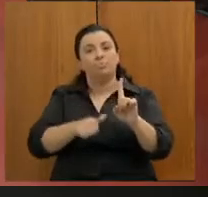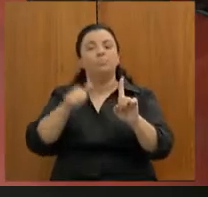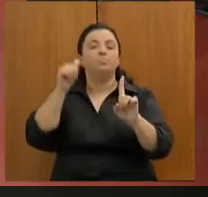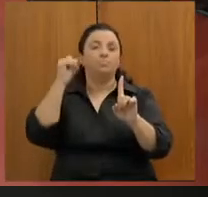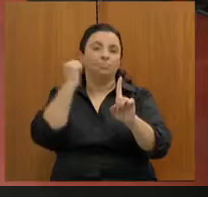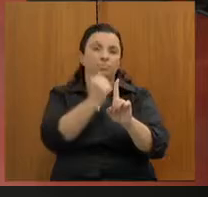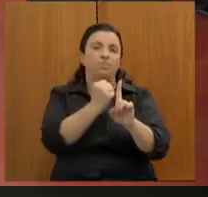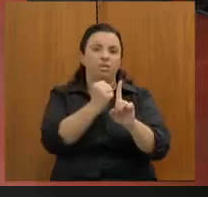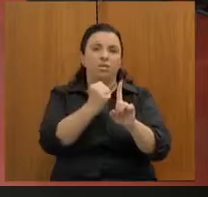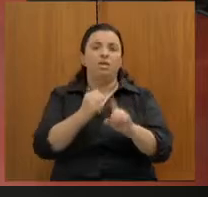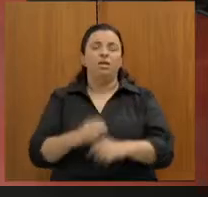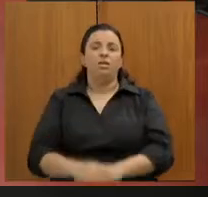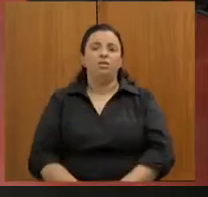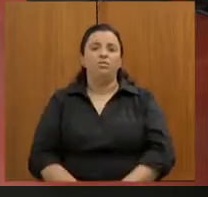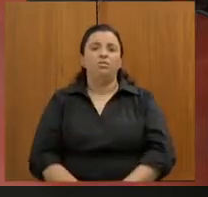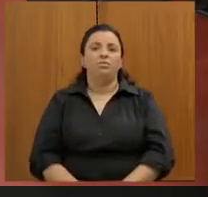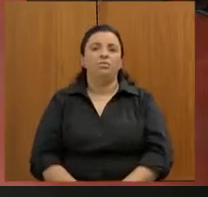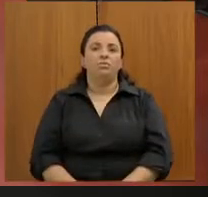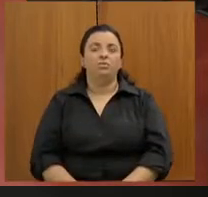G1